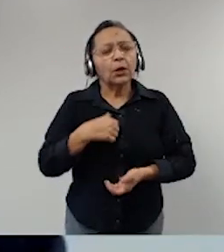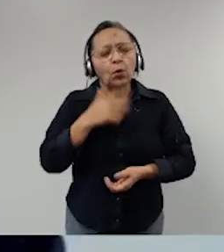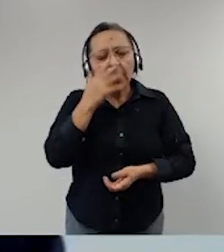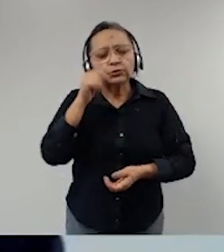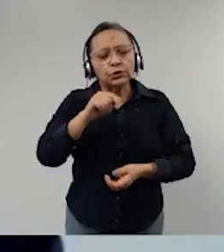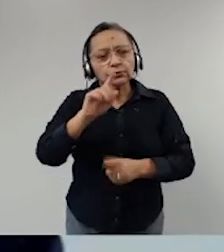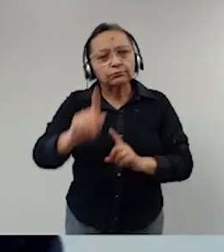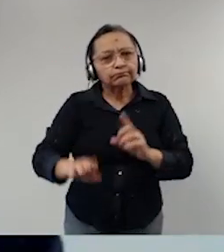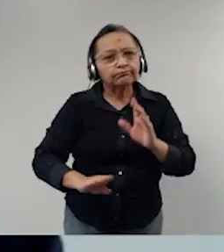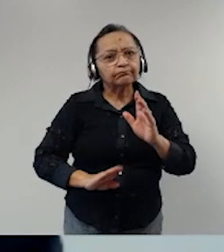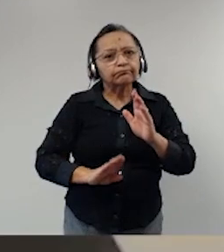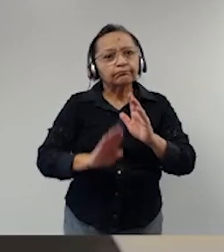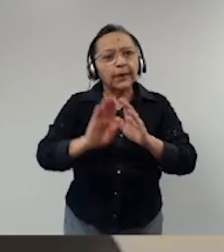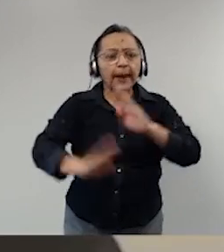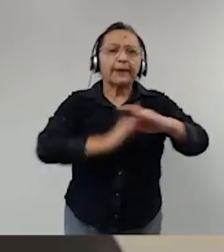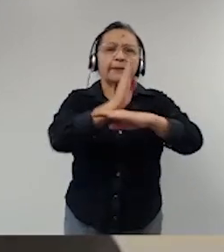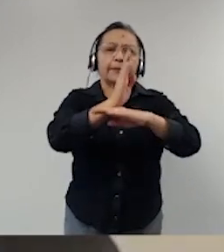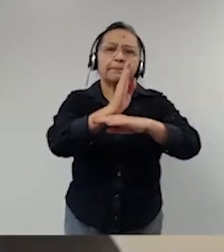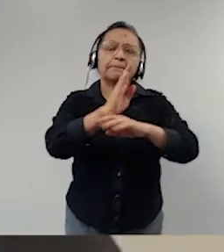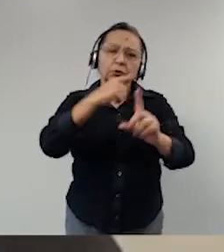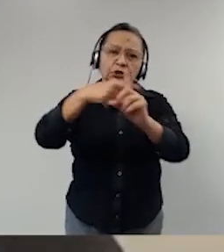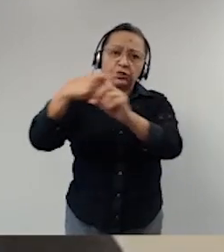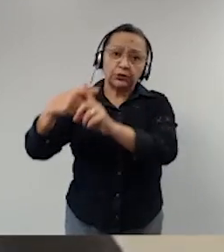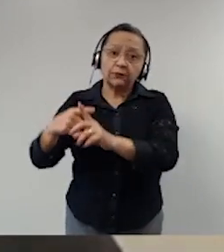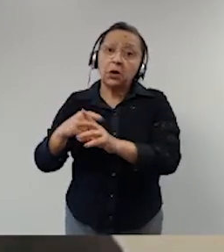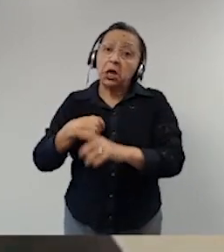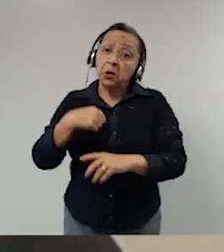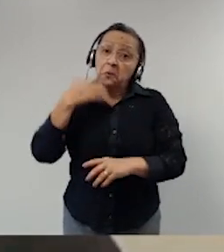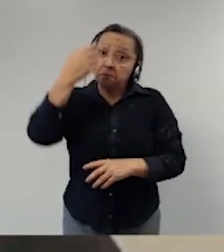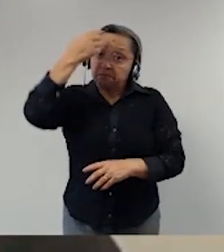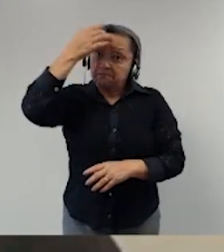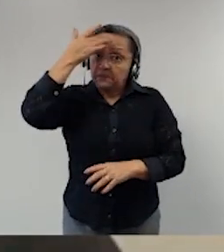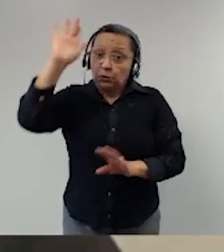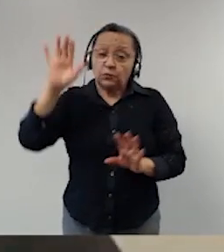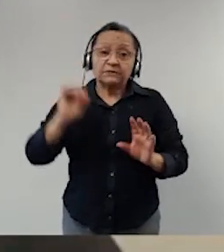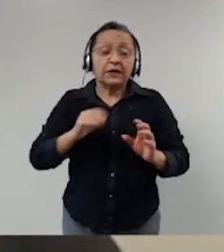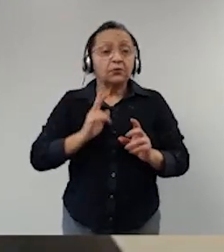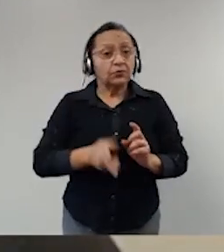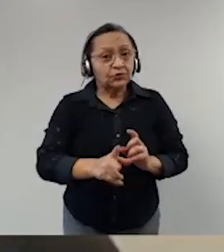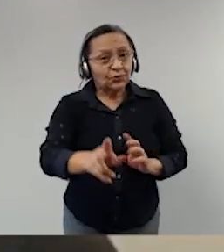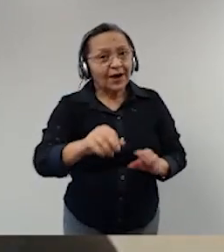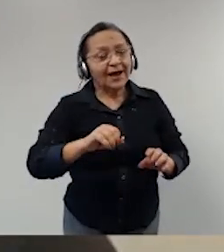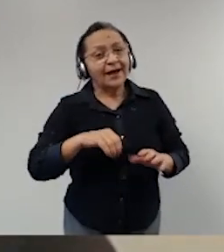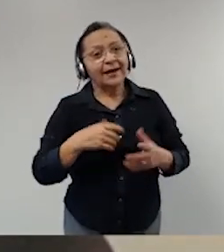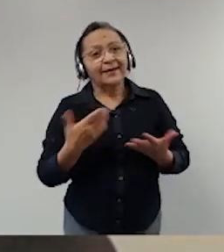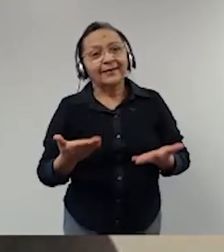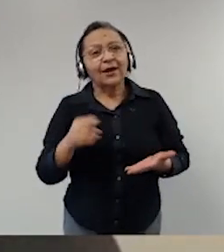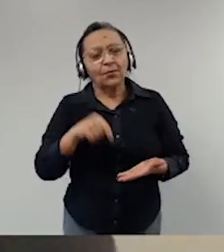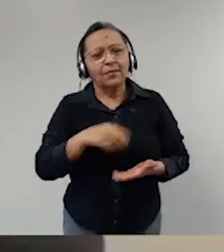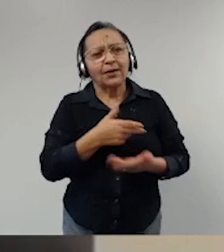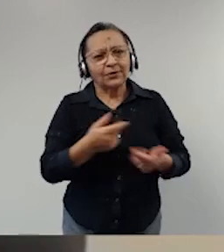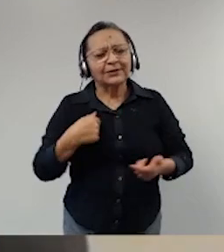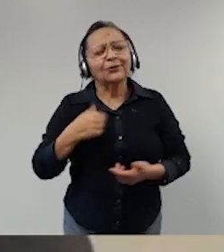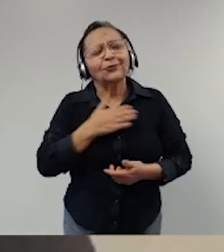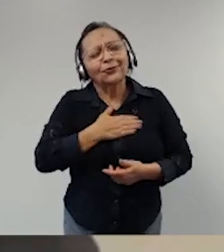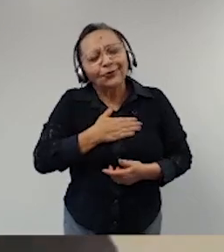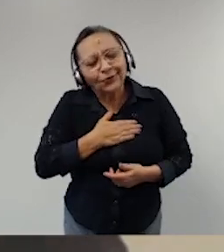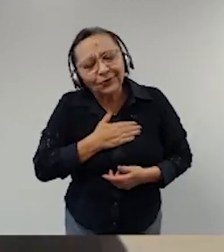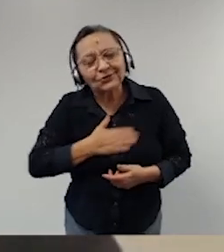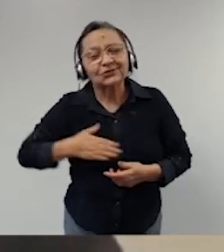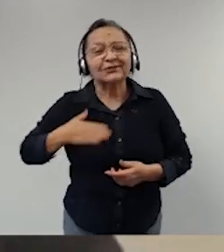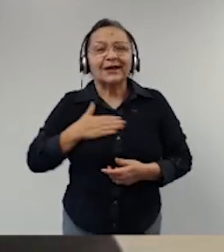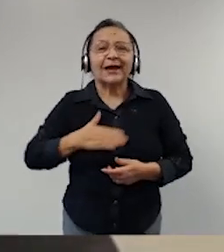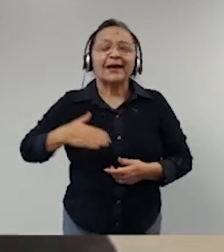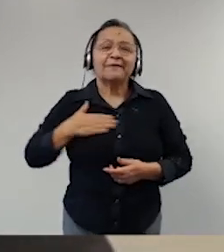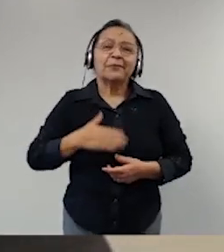vantagens. Não sei se vão perdurar, E era uma coisa que eu gostava de